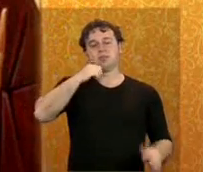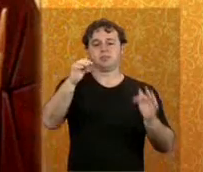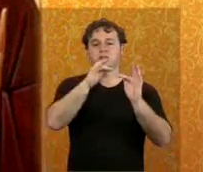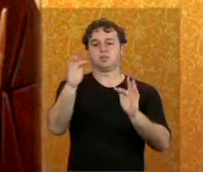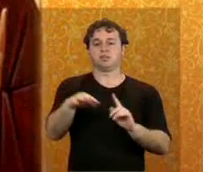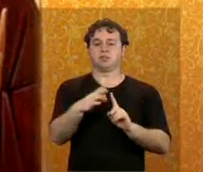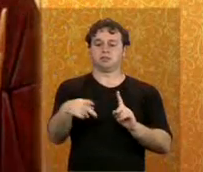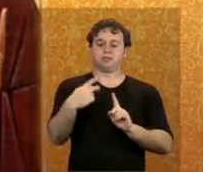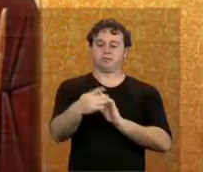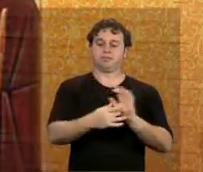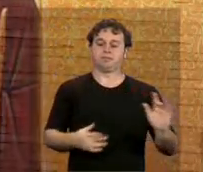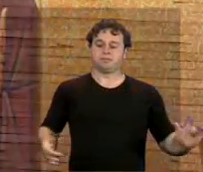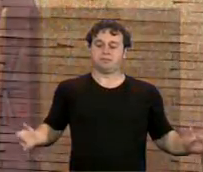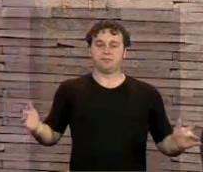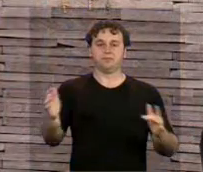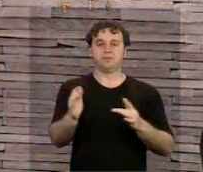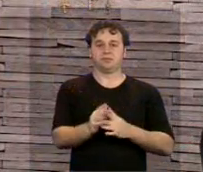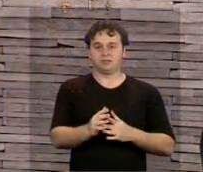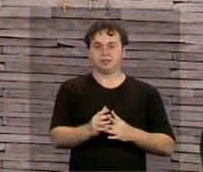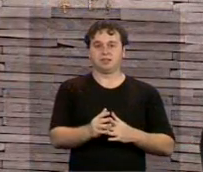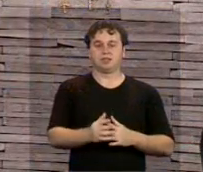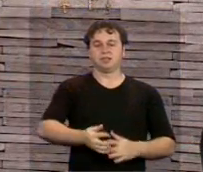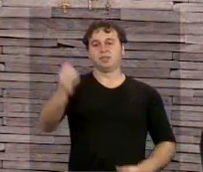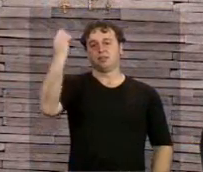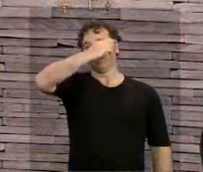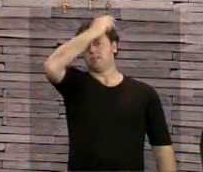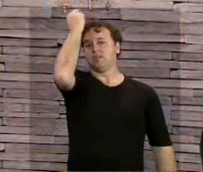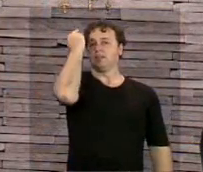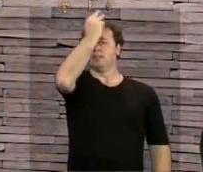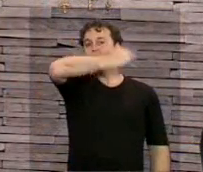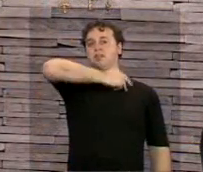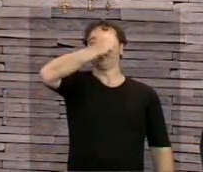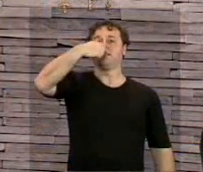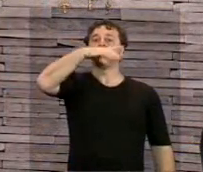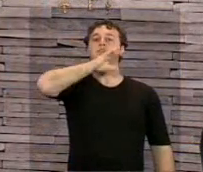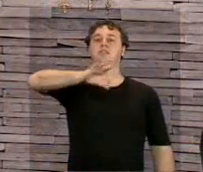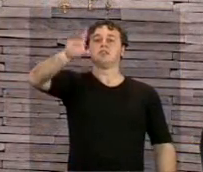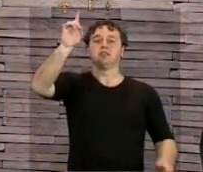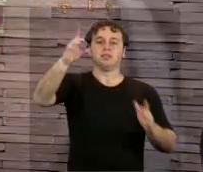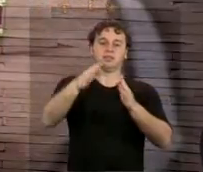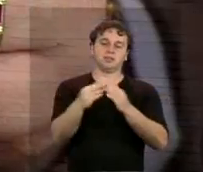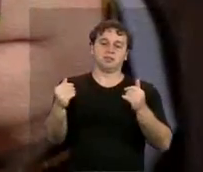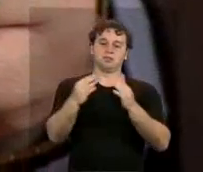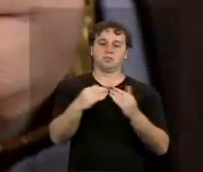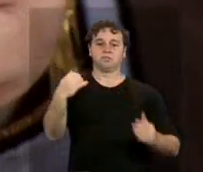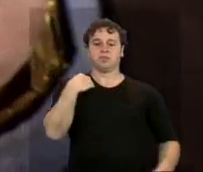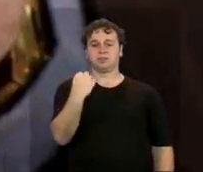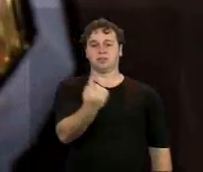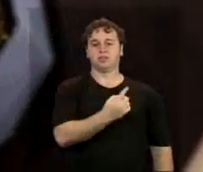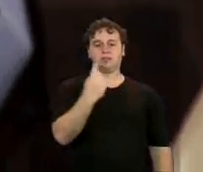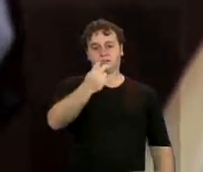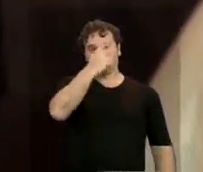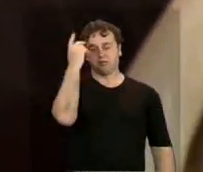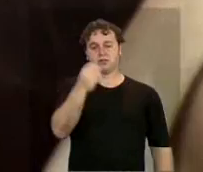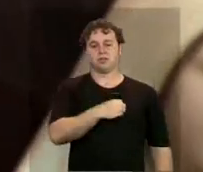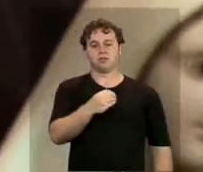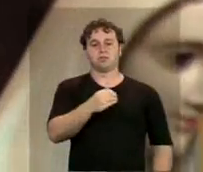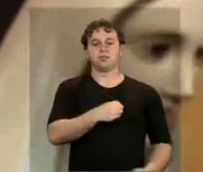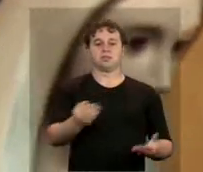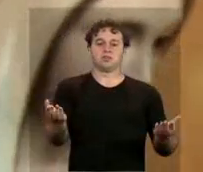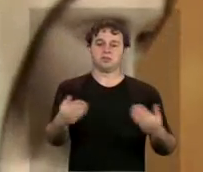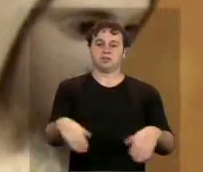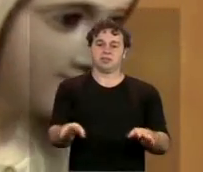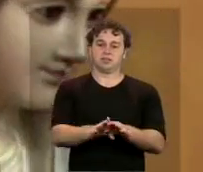convosco. Bendita sois vós entre as mulheres e bendito é o fruto do vosso ventre, Jesus. Santa Maria, Mãe de Deus, rogai por